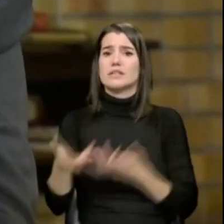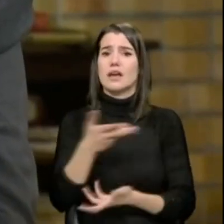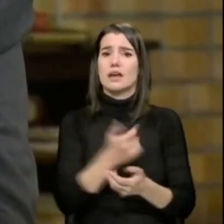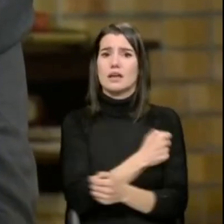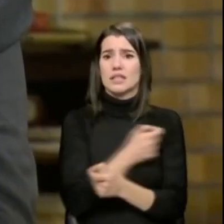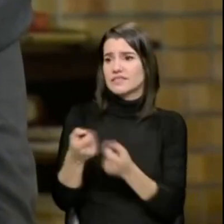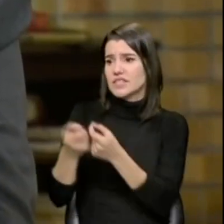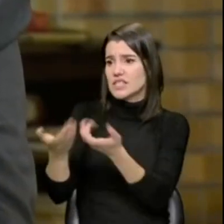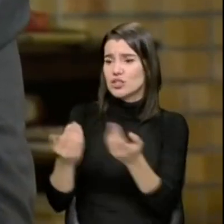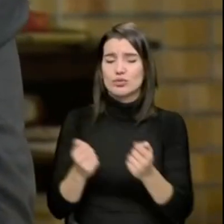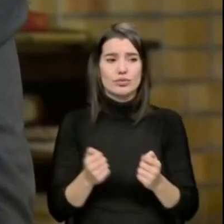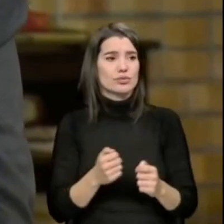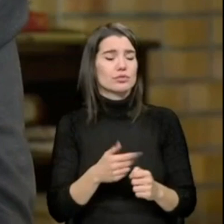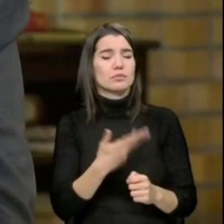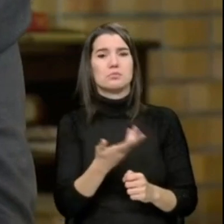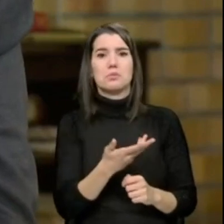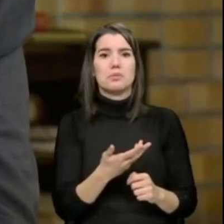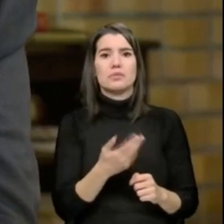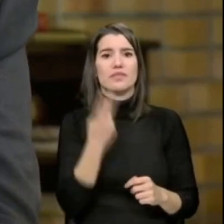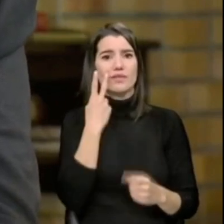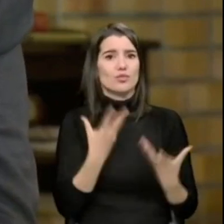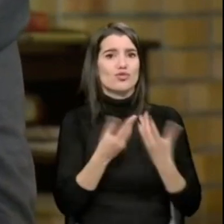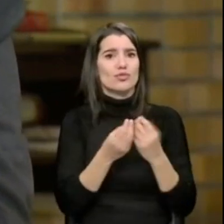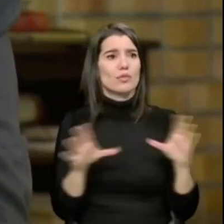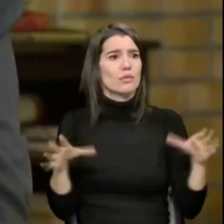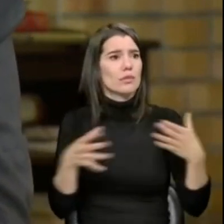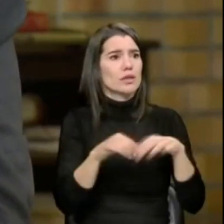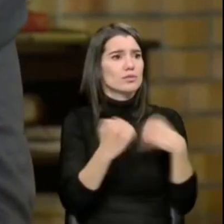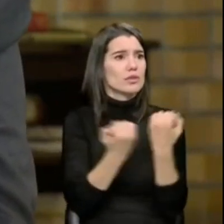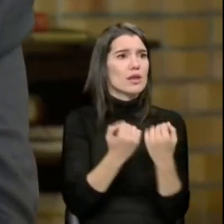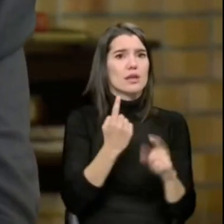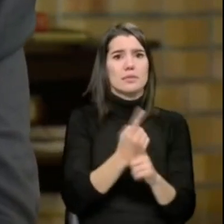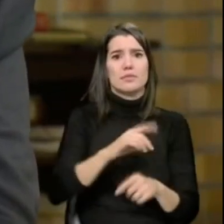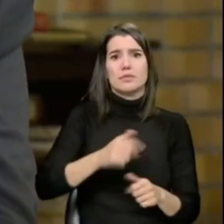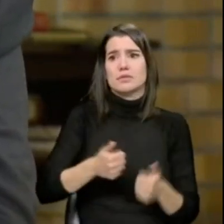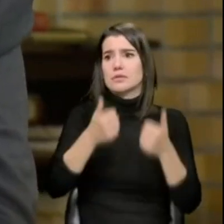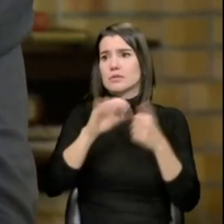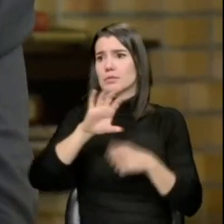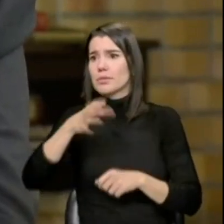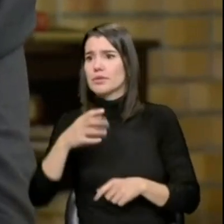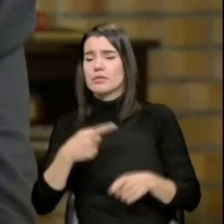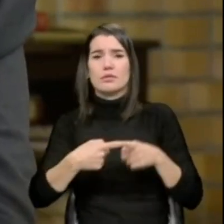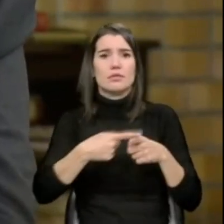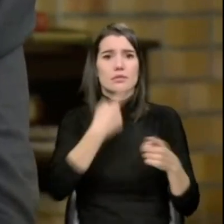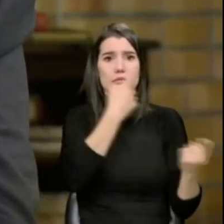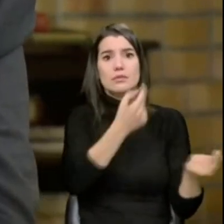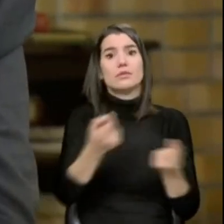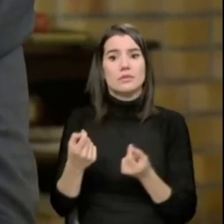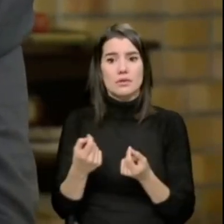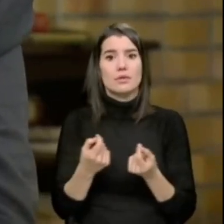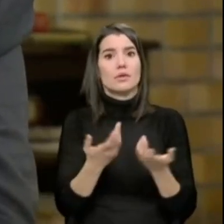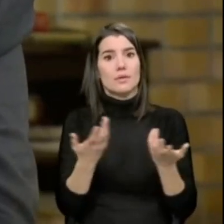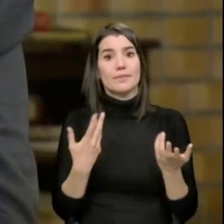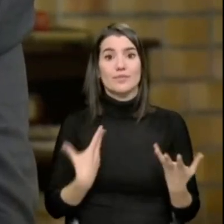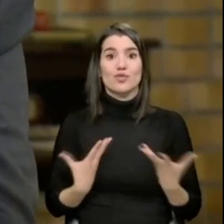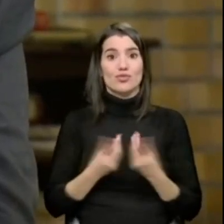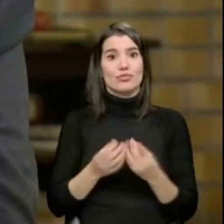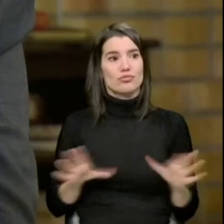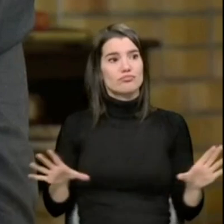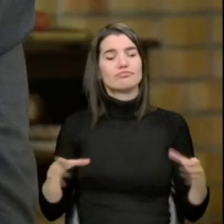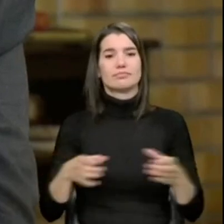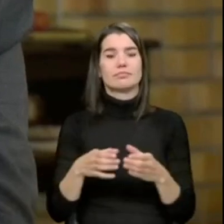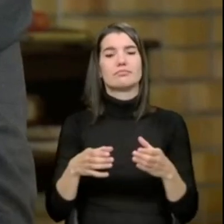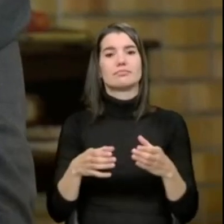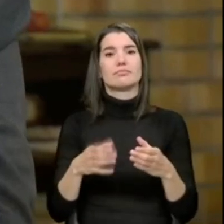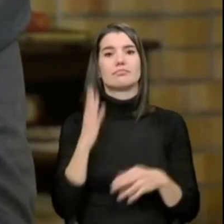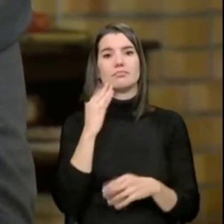vizinhos, somos concidadãos, estamos na mesma cidade, estamos no mesmo país, temos interesses comuns e vamos nos pôr em conjunto para